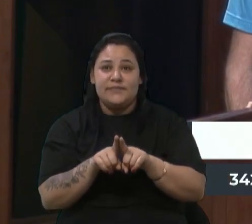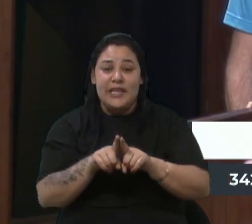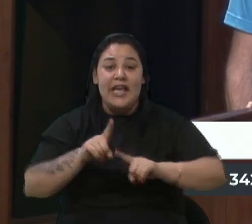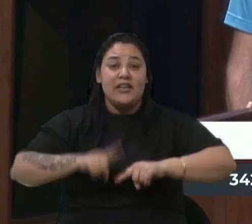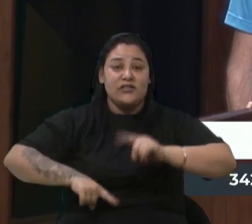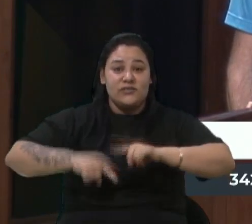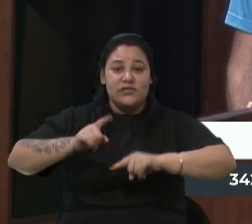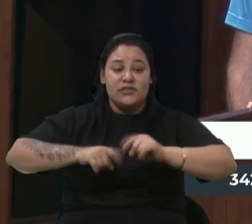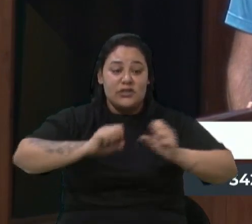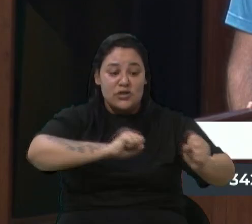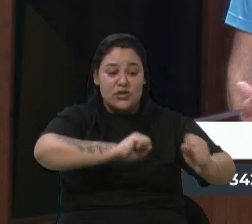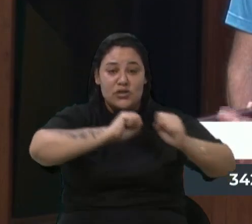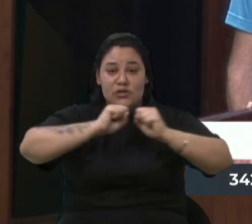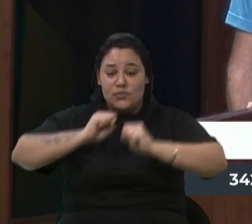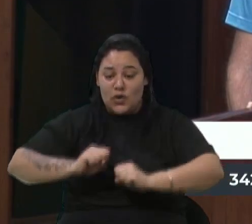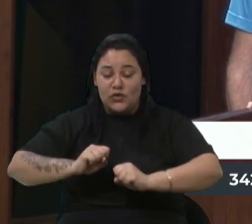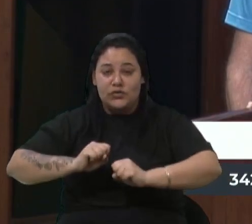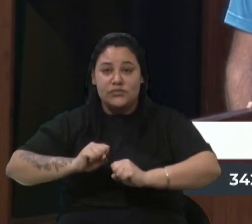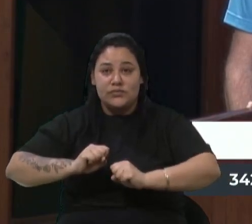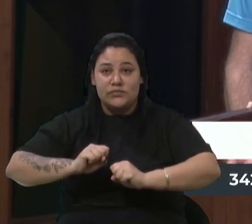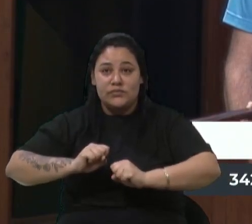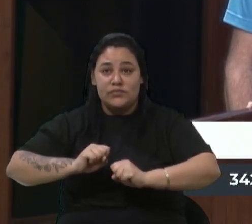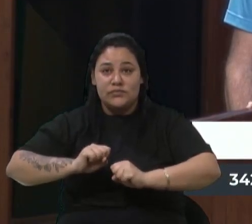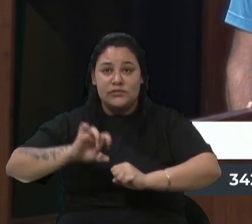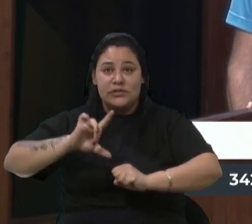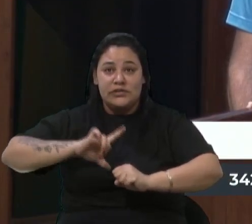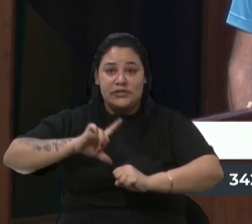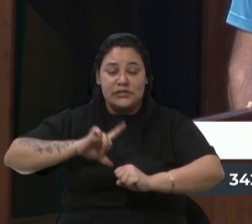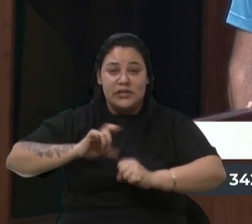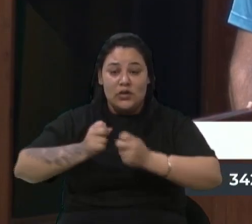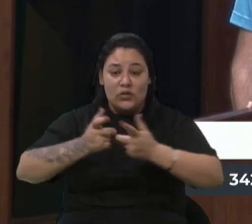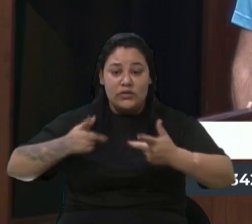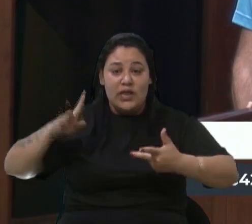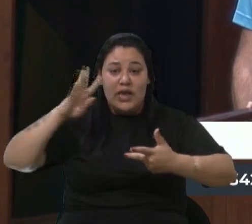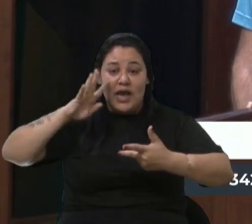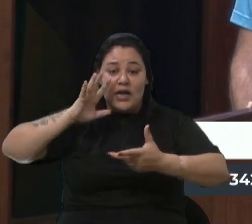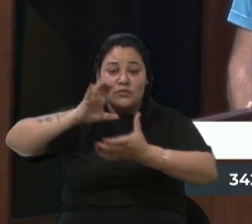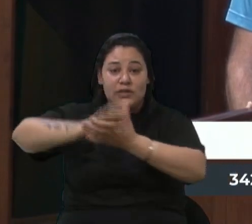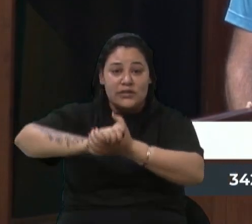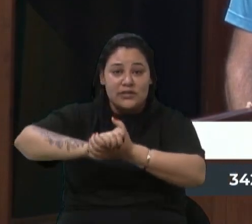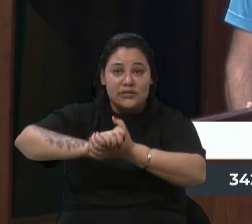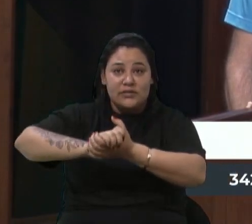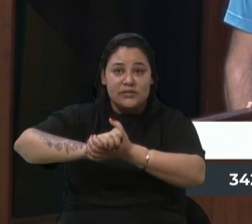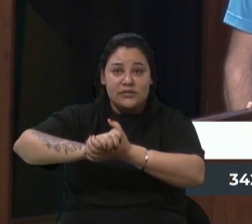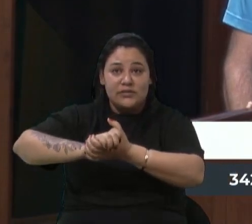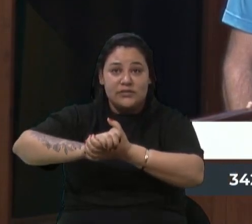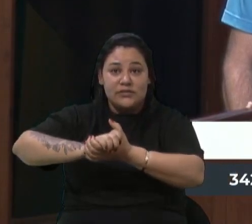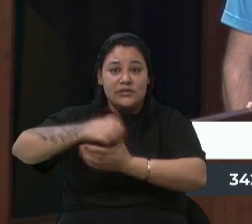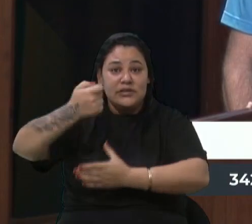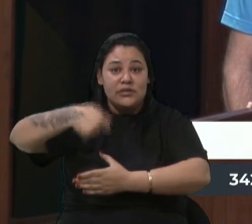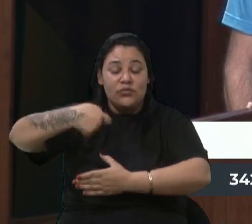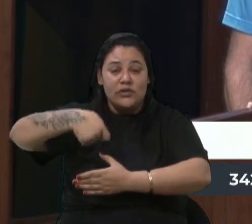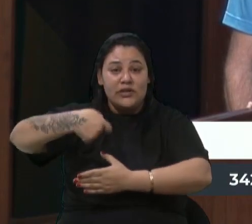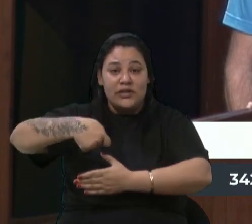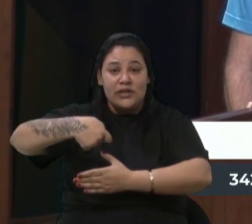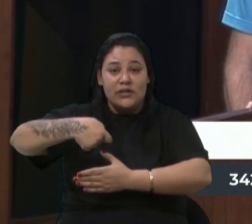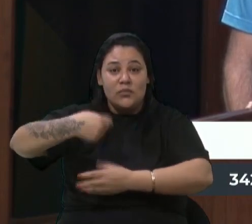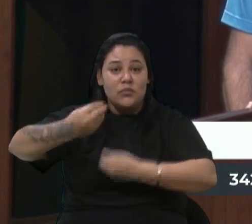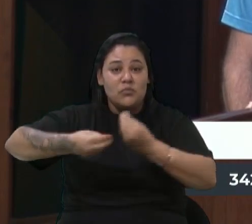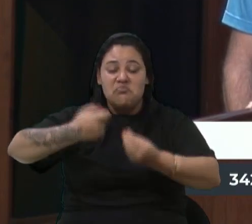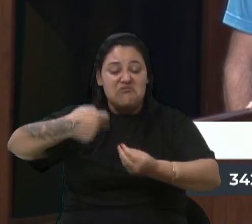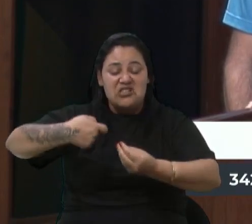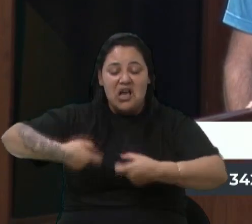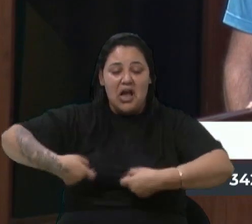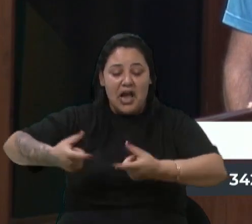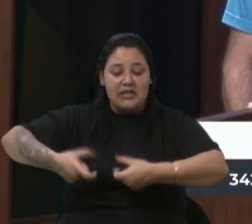atividades que possam gerir recursos para que os casais que venham fazer o retiro não tenham custo. Então, independente do